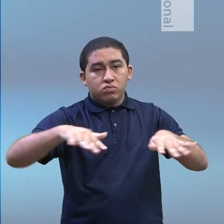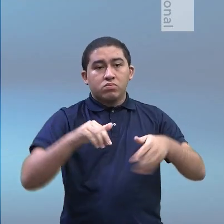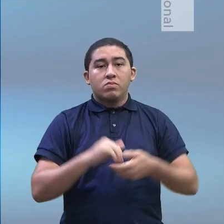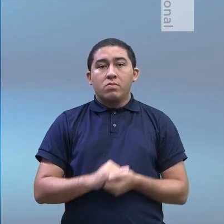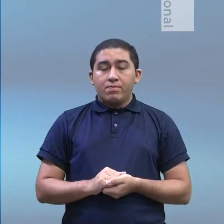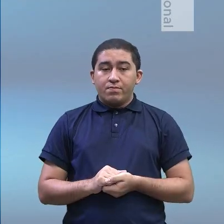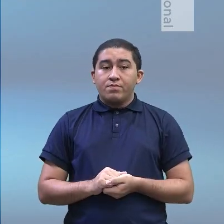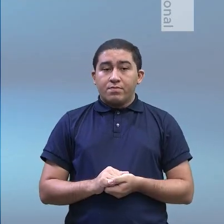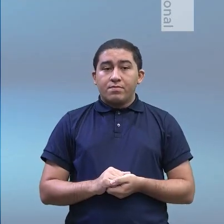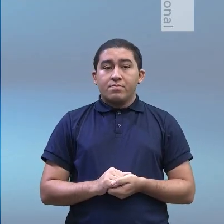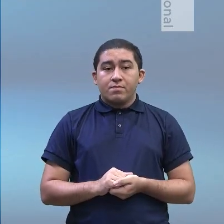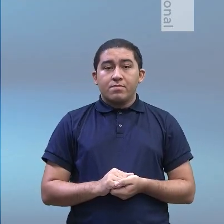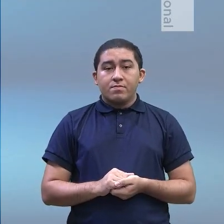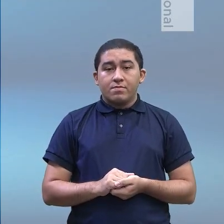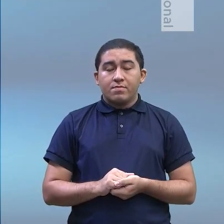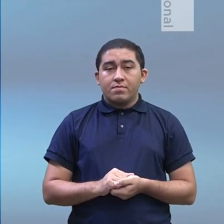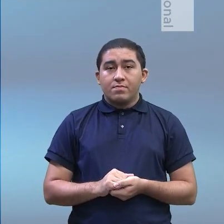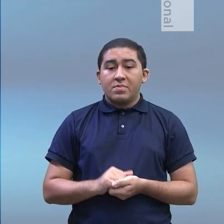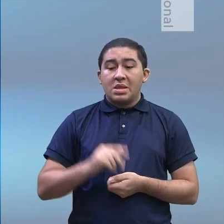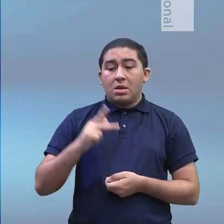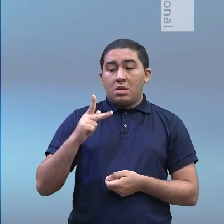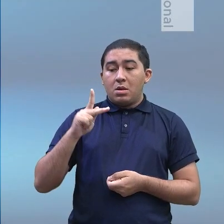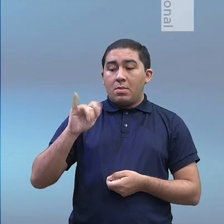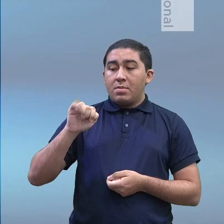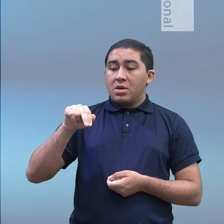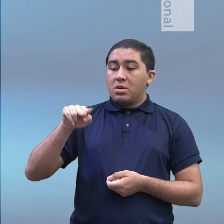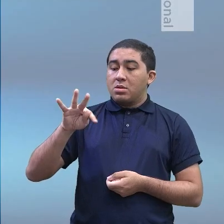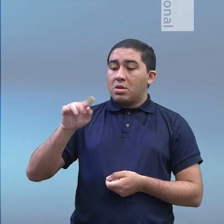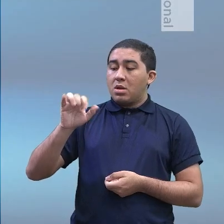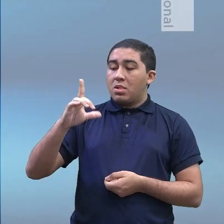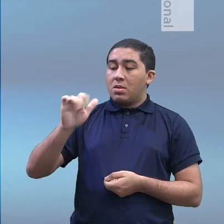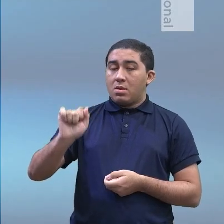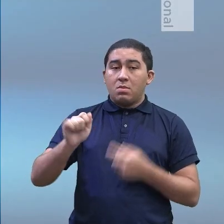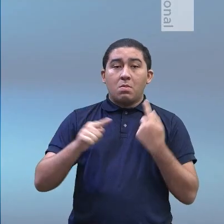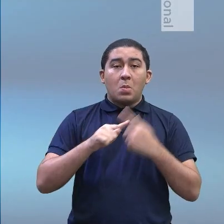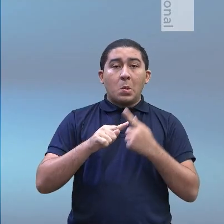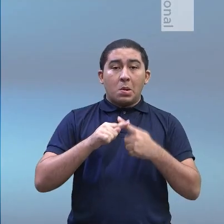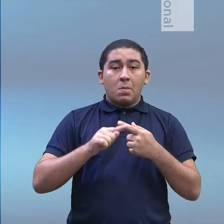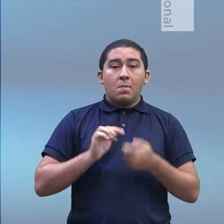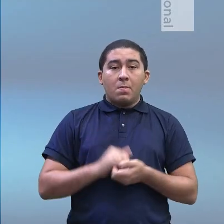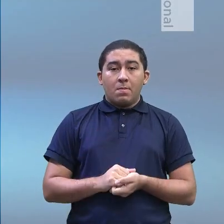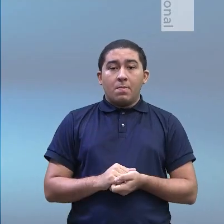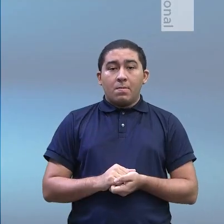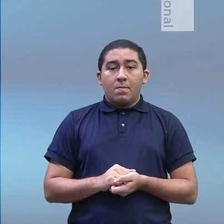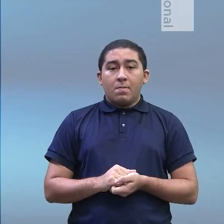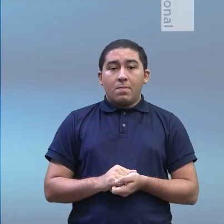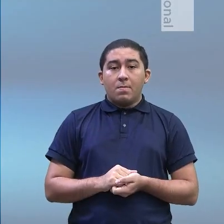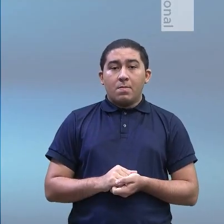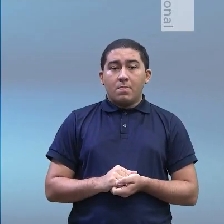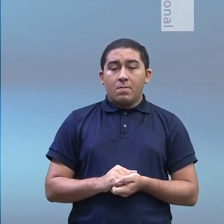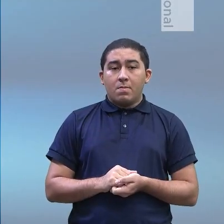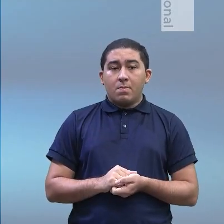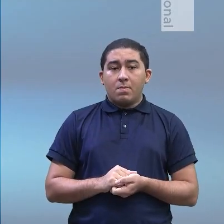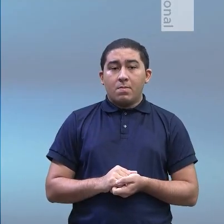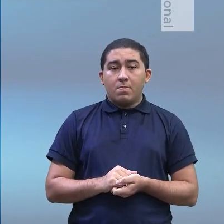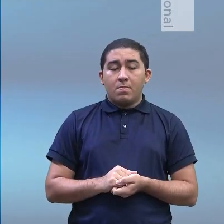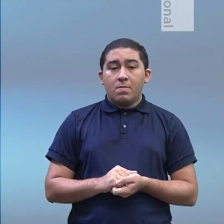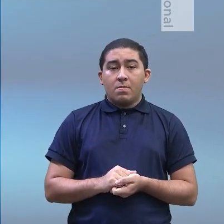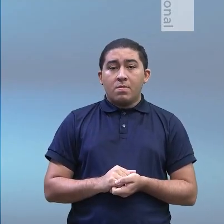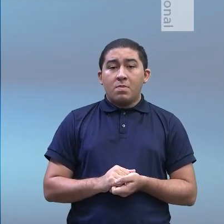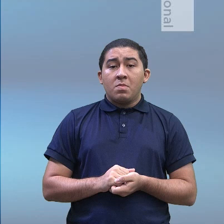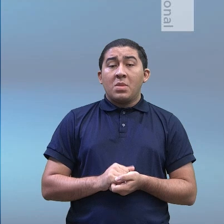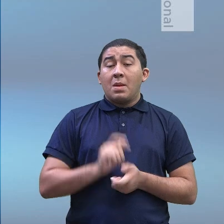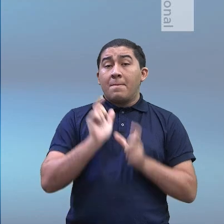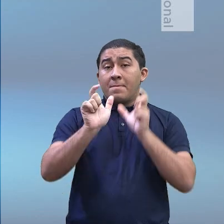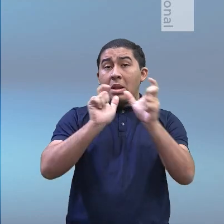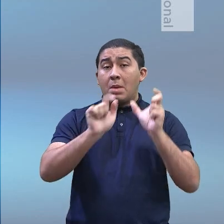palavra toda pintada, né? Interessante. Por quê? Porque justamente são palavras para que você possa imaginar como é